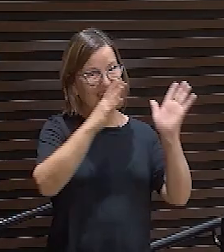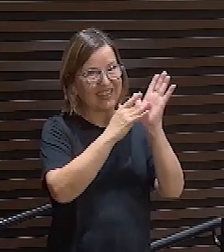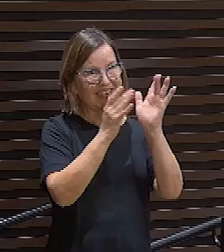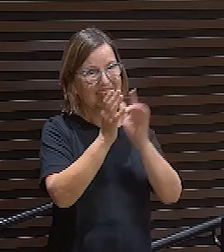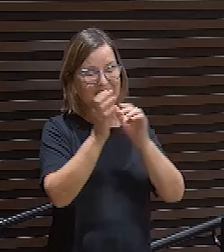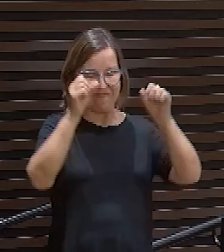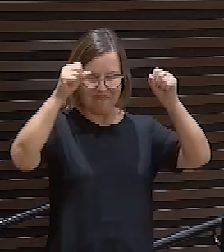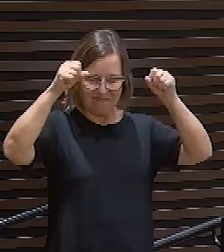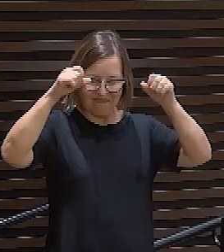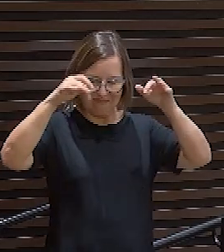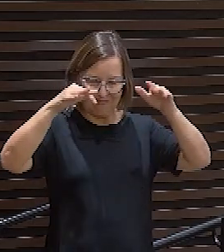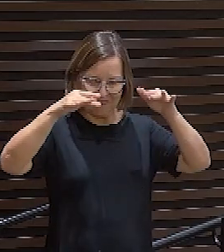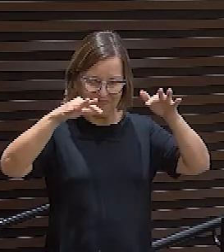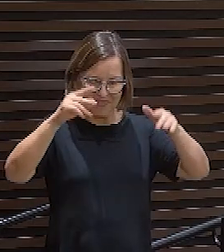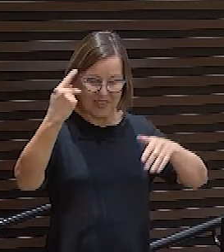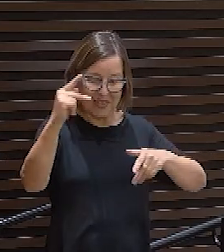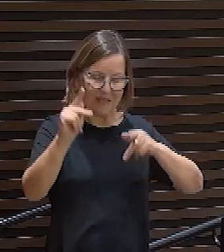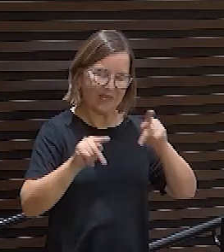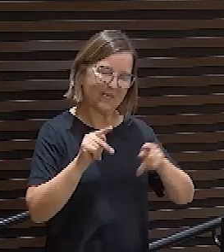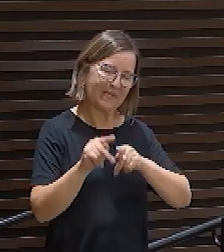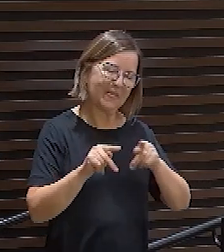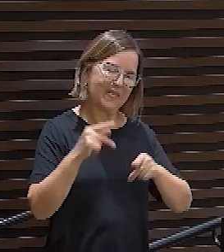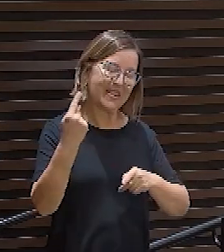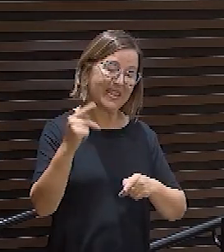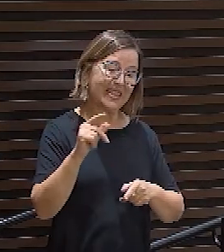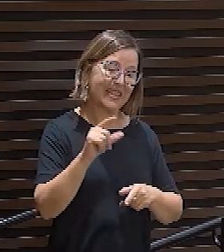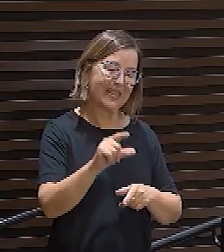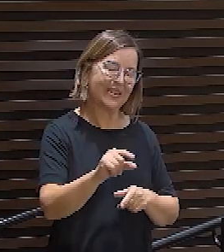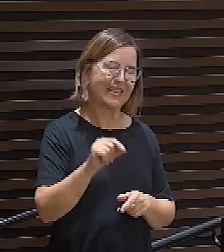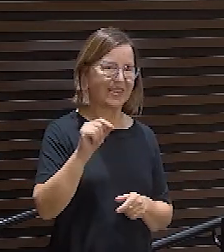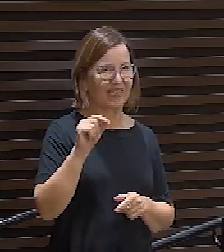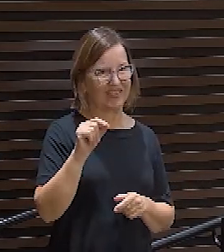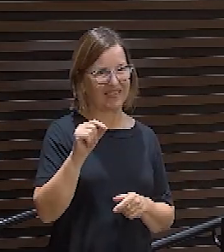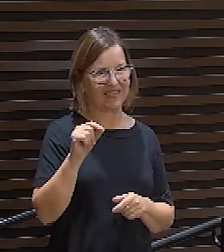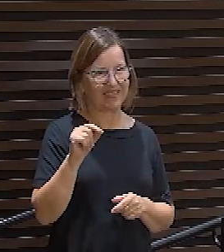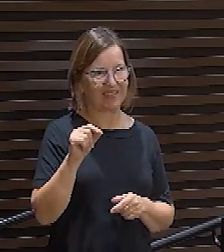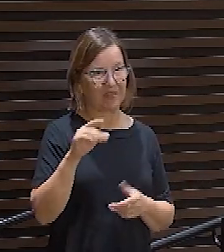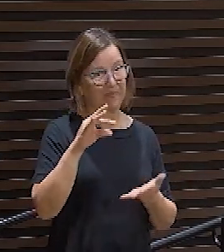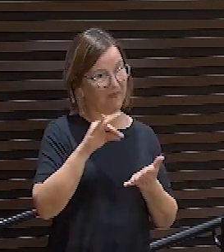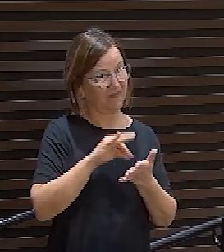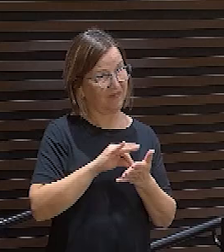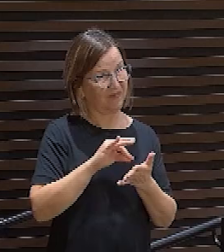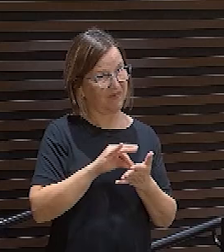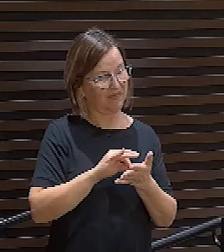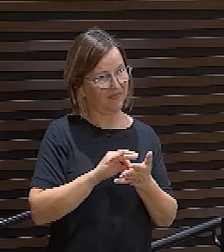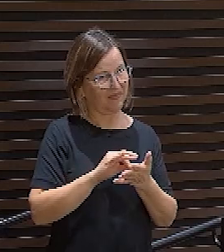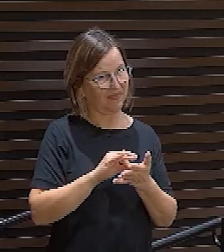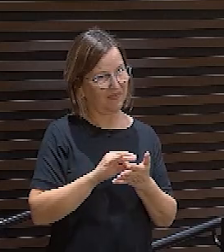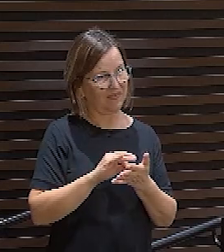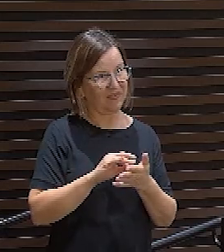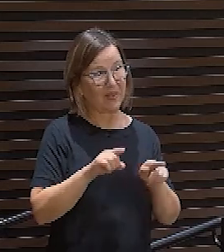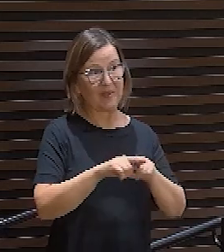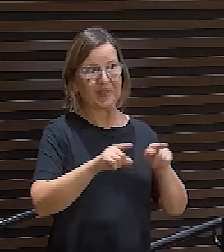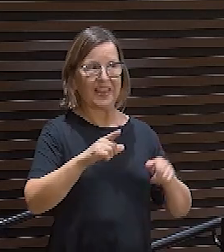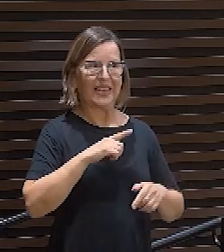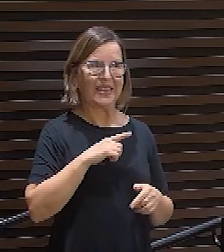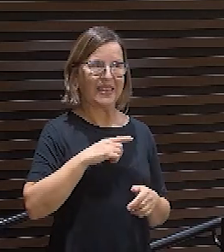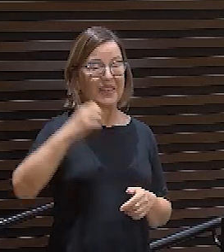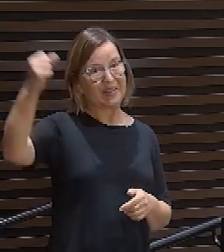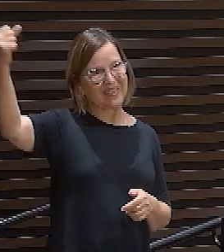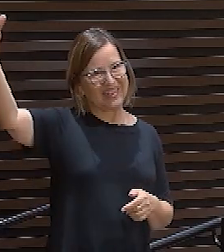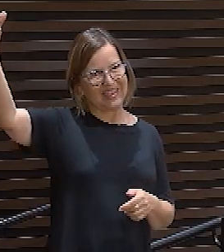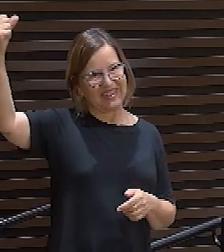à sua igreja, ao seu povo, aos seus escolhidos. De fato, mas existe uma